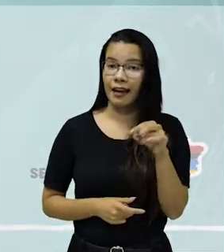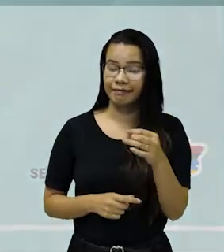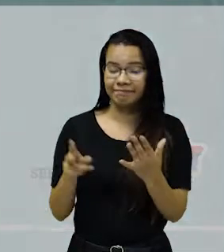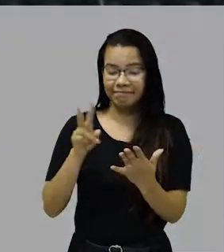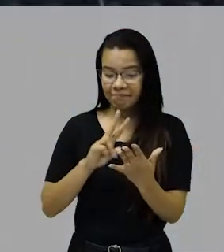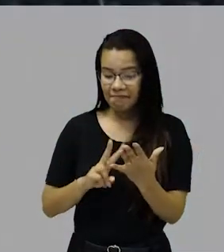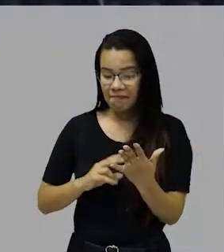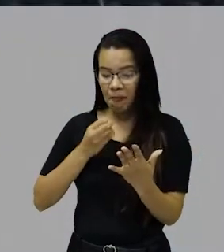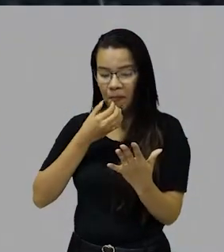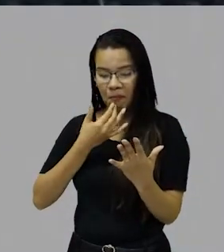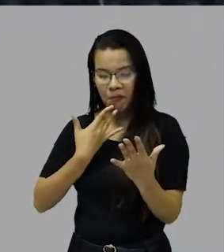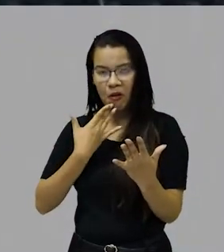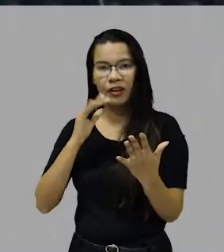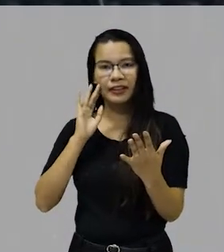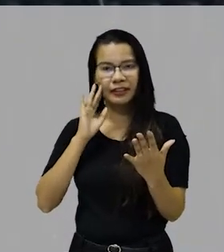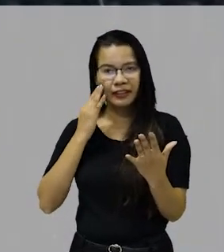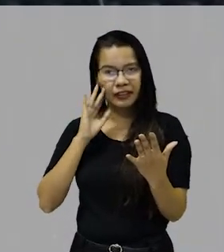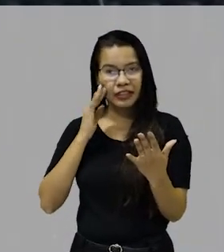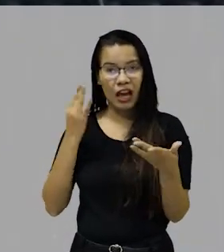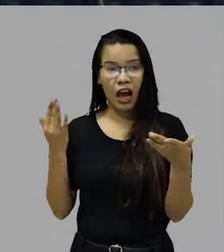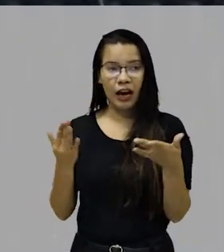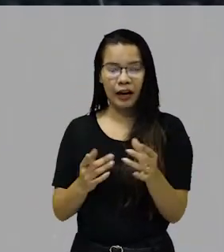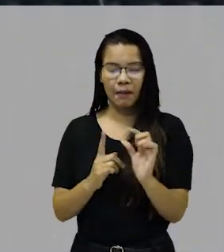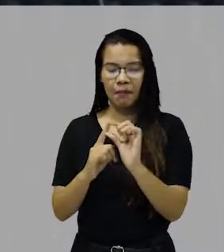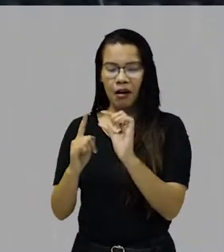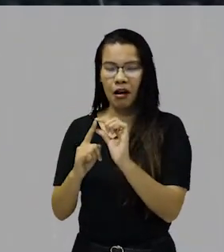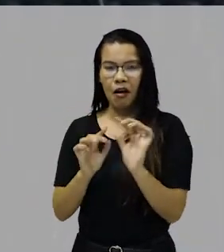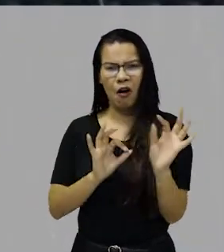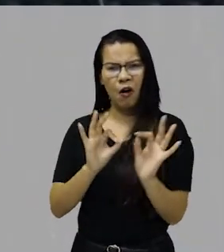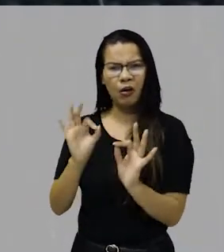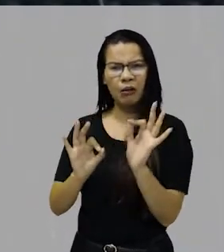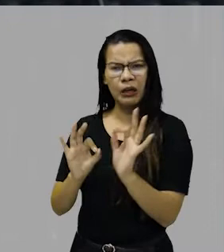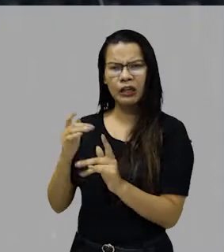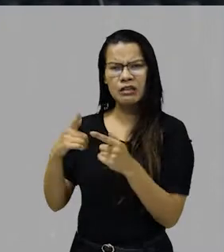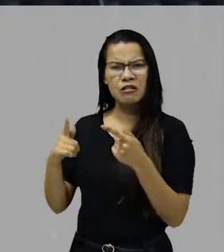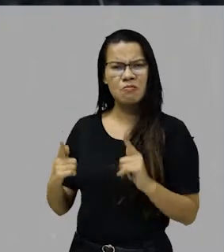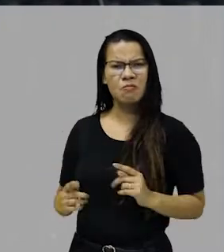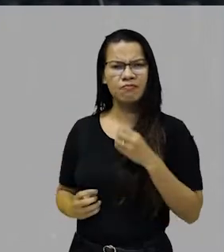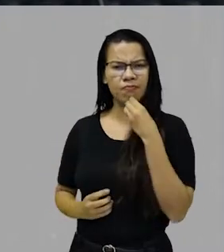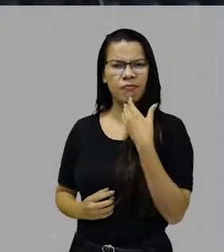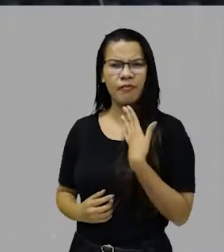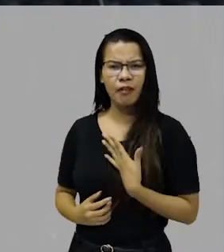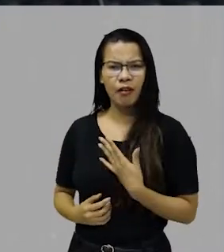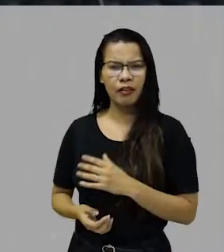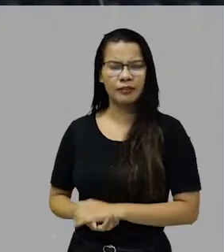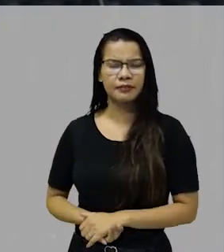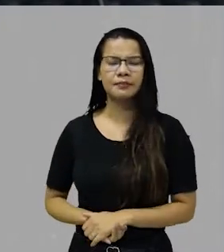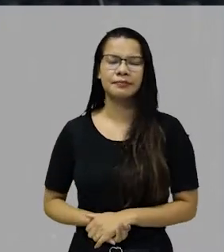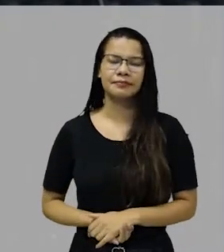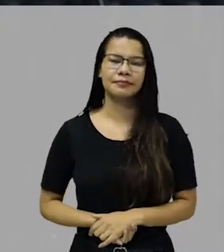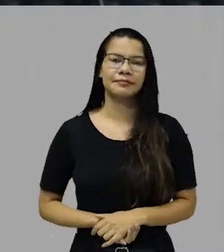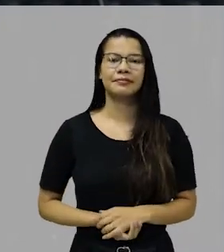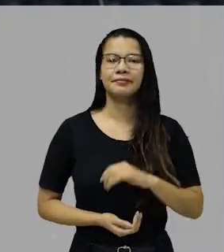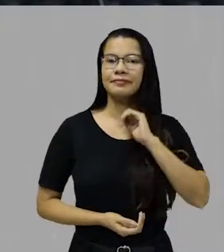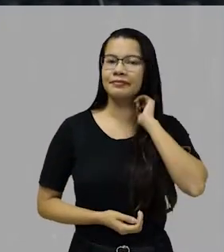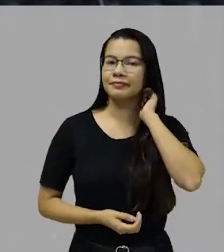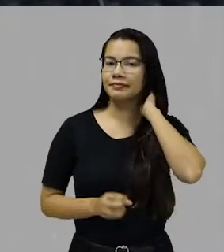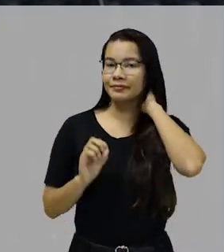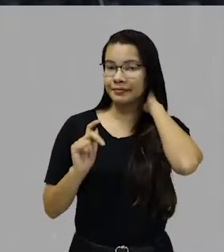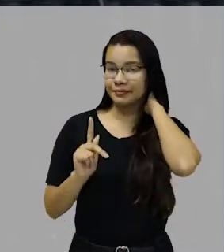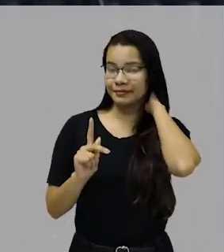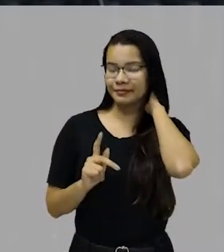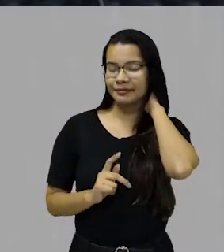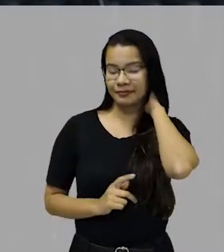inteligível. Agora as palavras estão dispostas de forma gramaticalmente falando corretas,